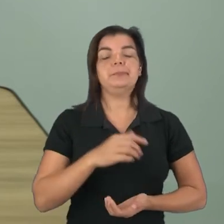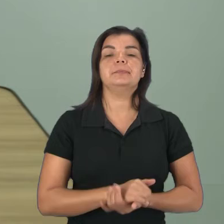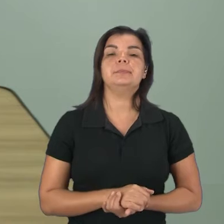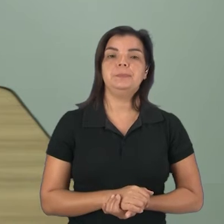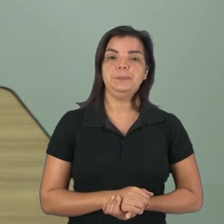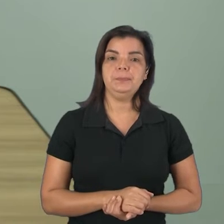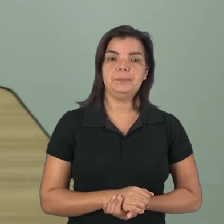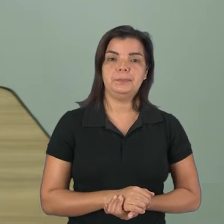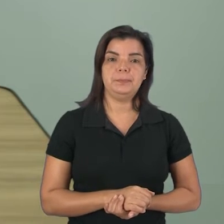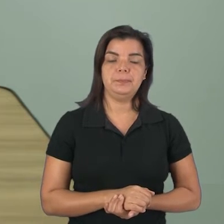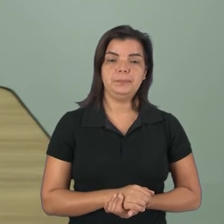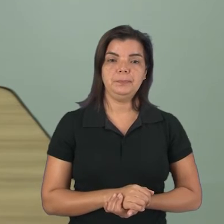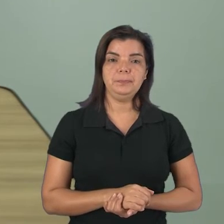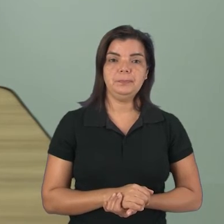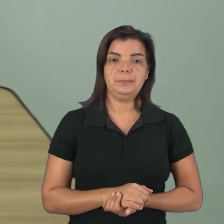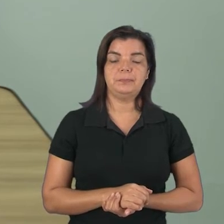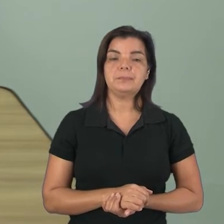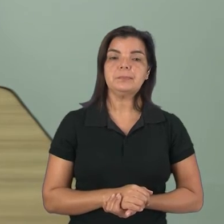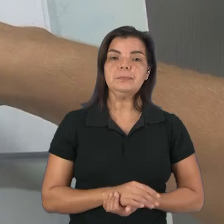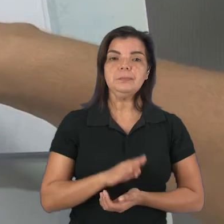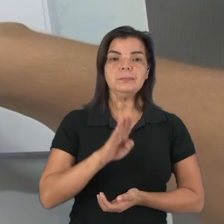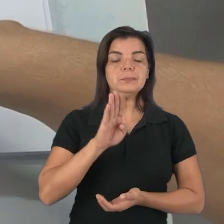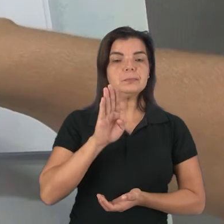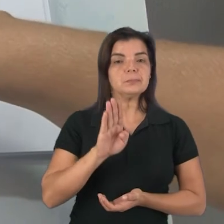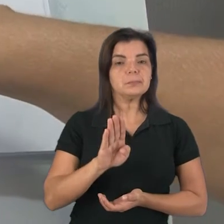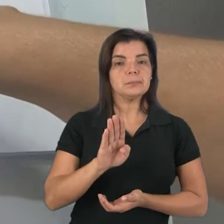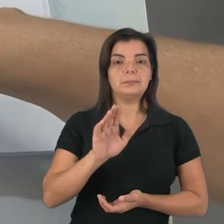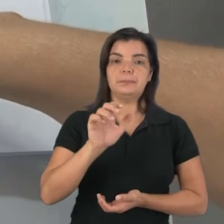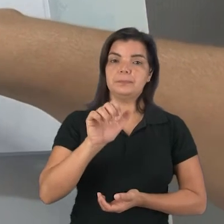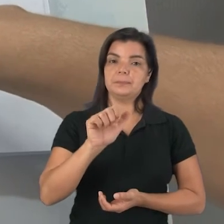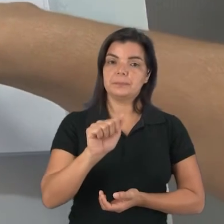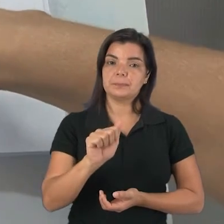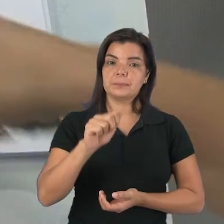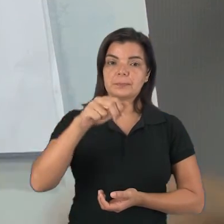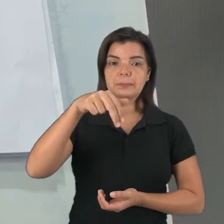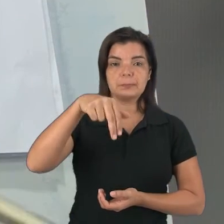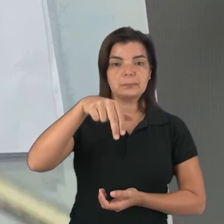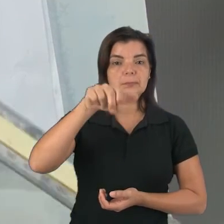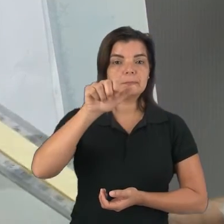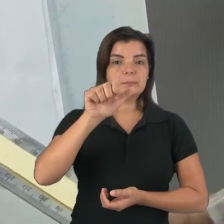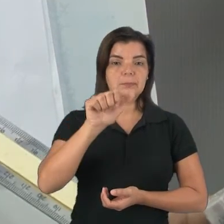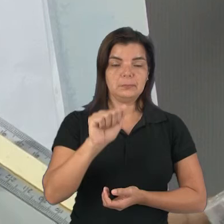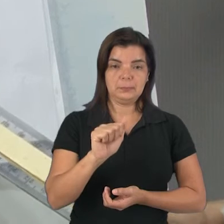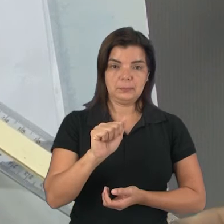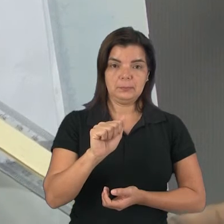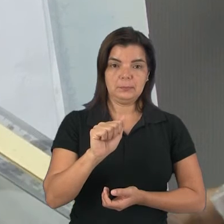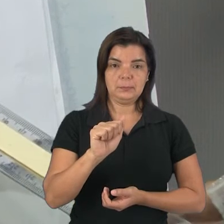agora pelo próximo pedacinho no próximo pedacinho vamos fazer leitura ba